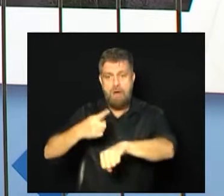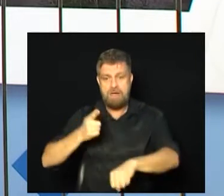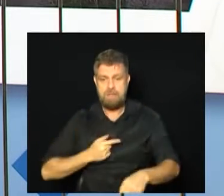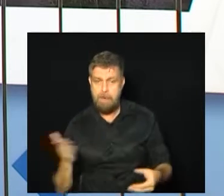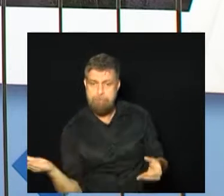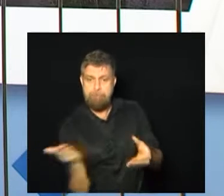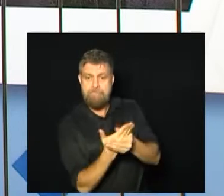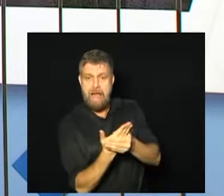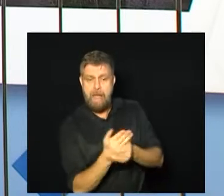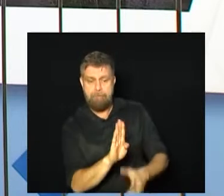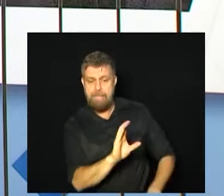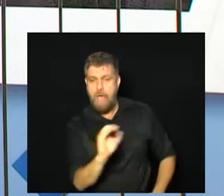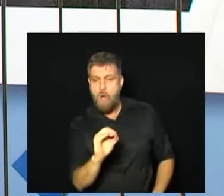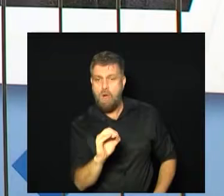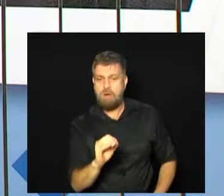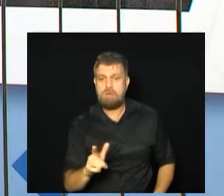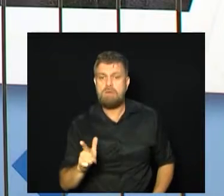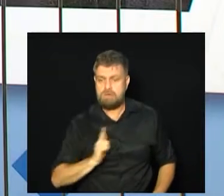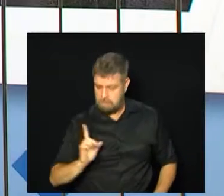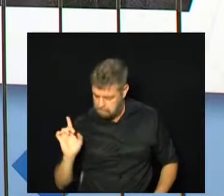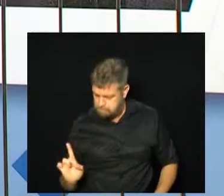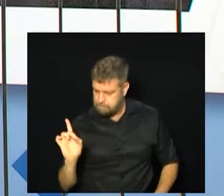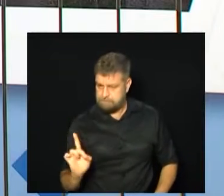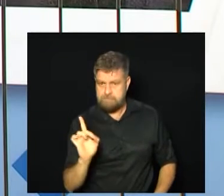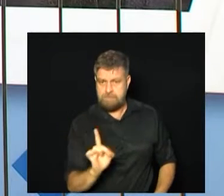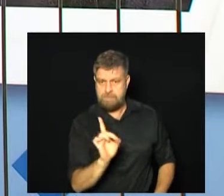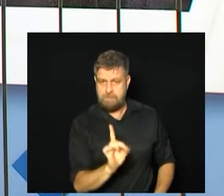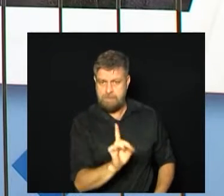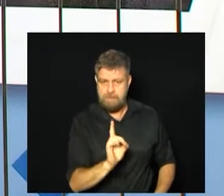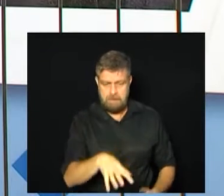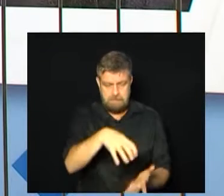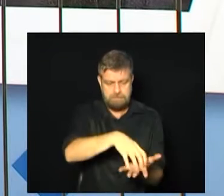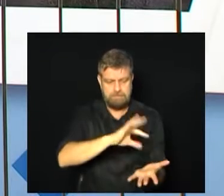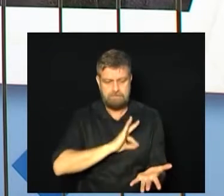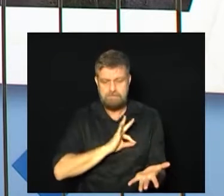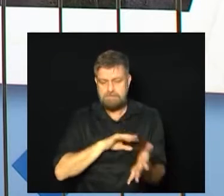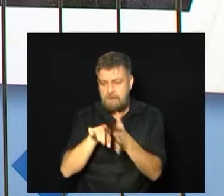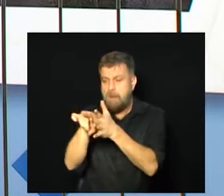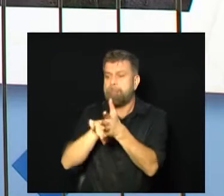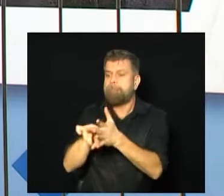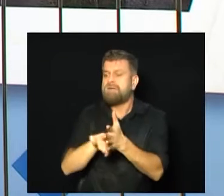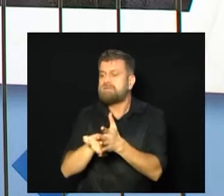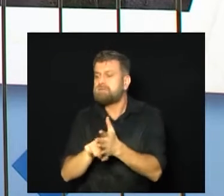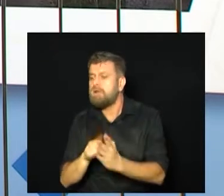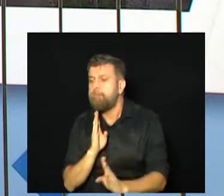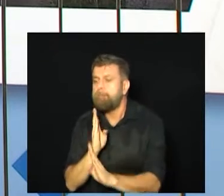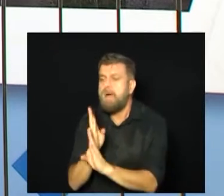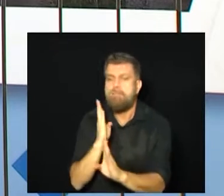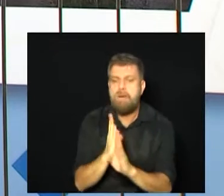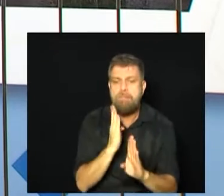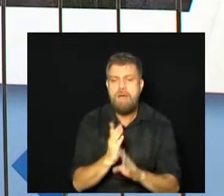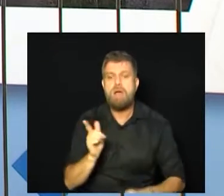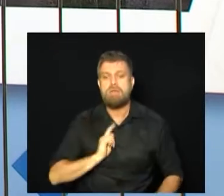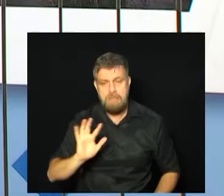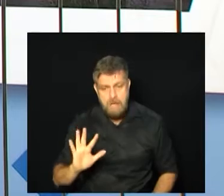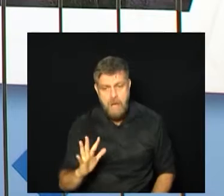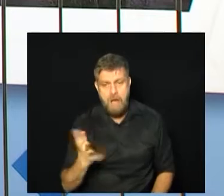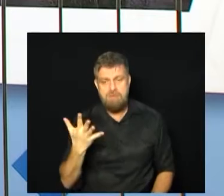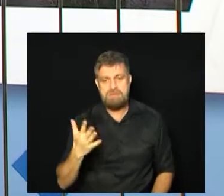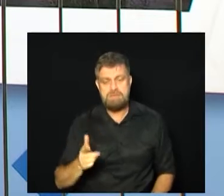registrar o boletim de ocorrência, tem que ir até a delegacia, buscar a investigação. As investigações, elas têm que ser